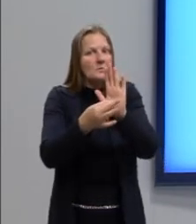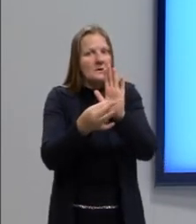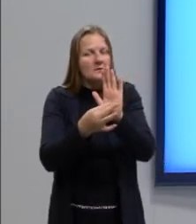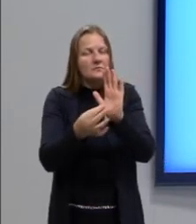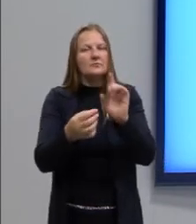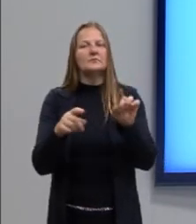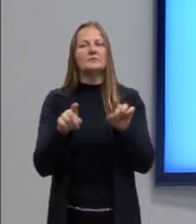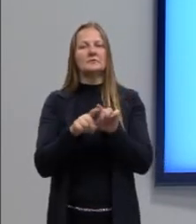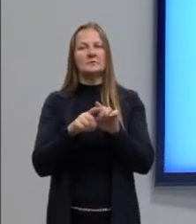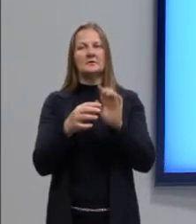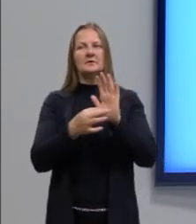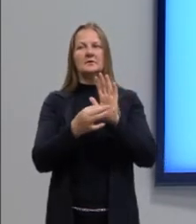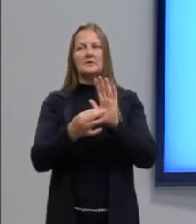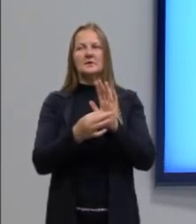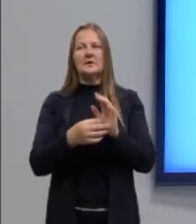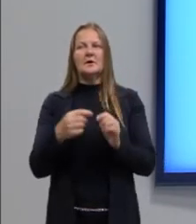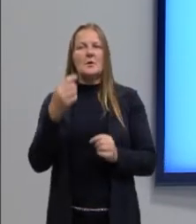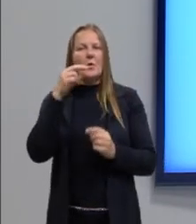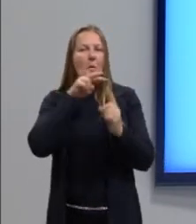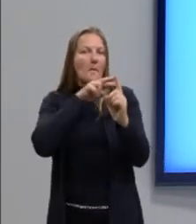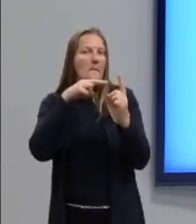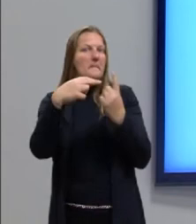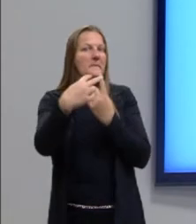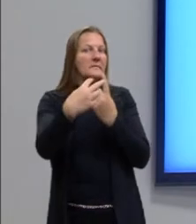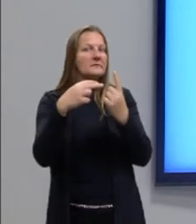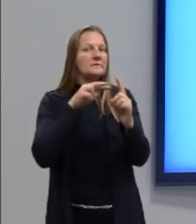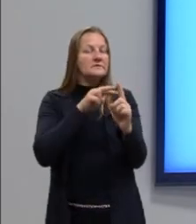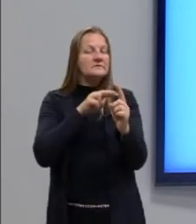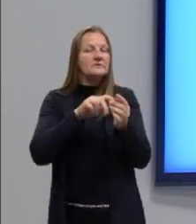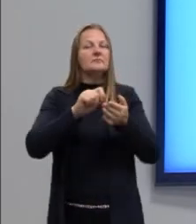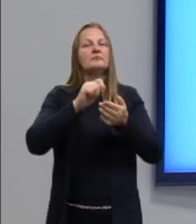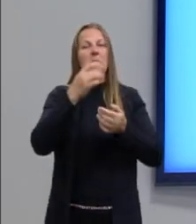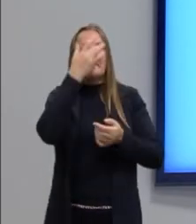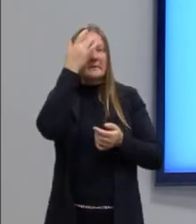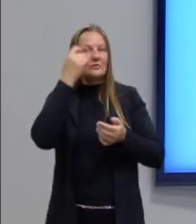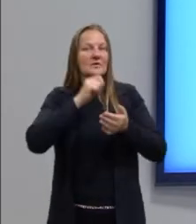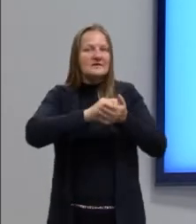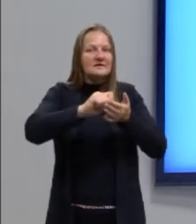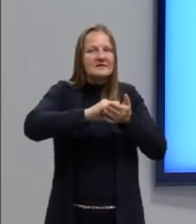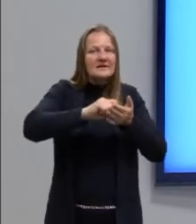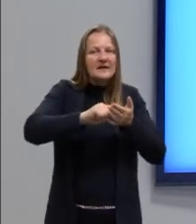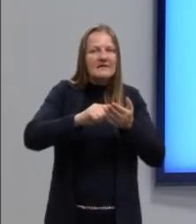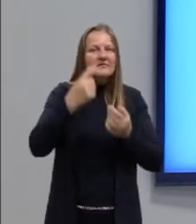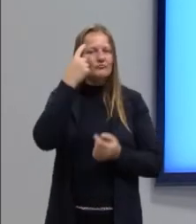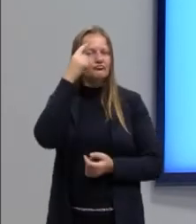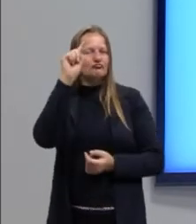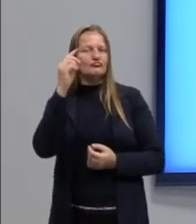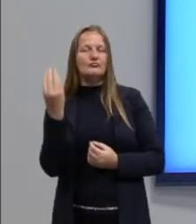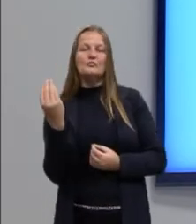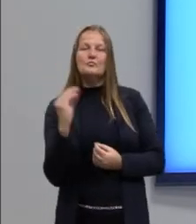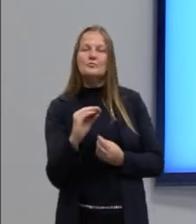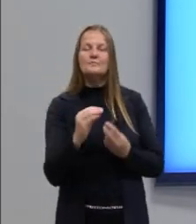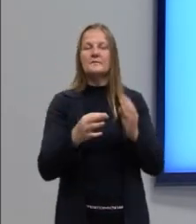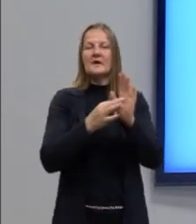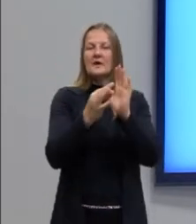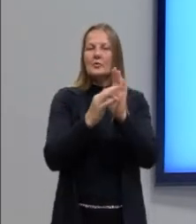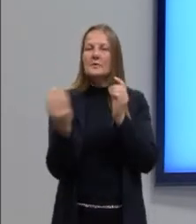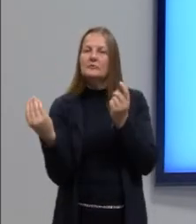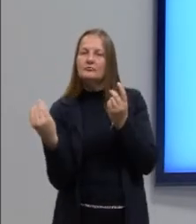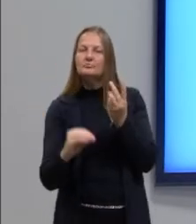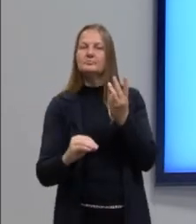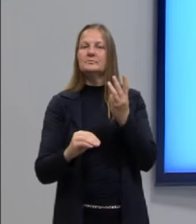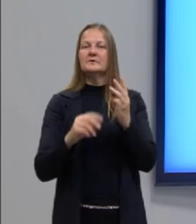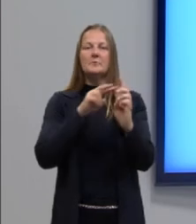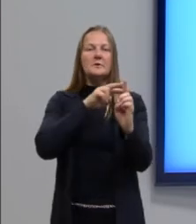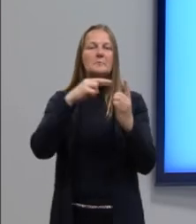dos argumentos e do ponto de vista de quem escreve então exposição de ideias dos argumentos e